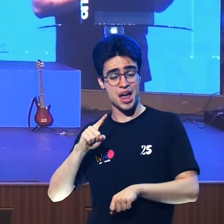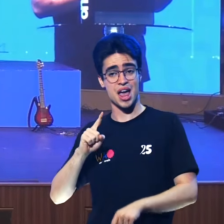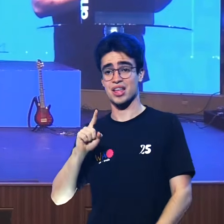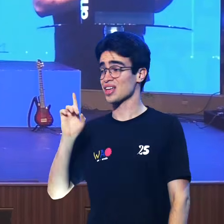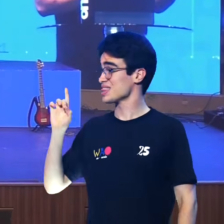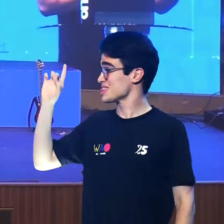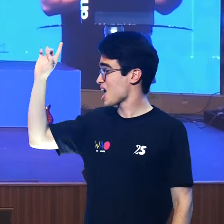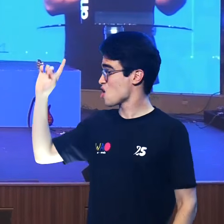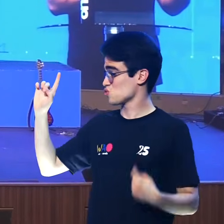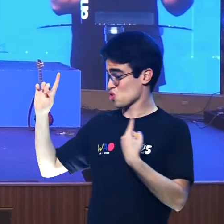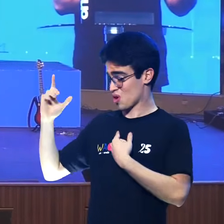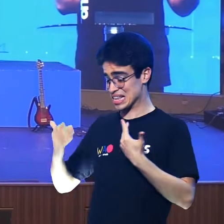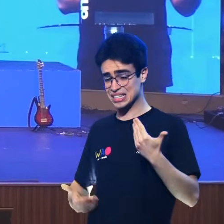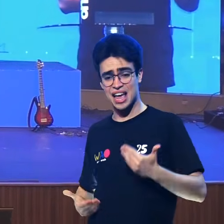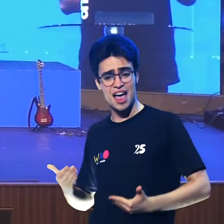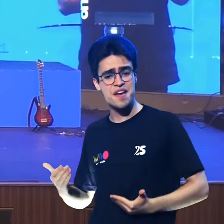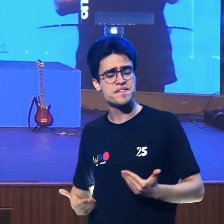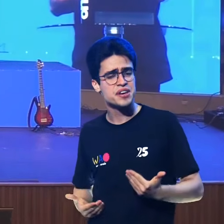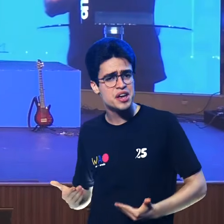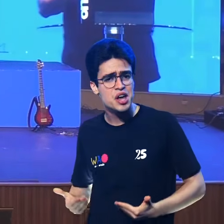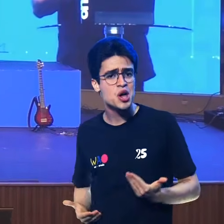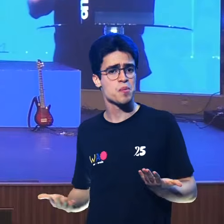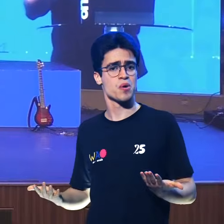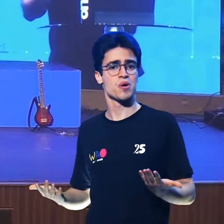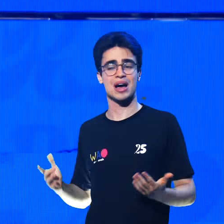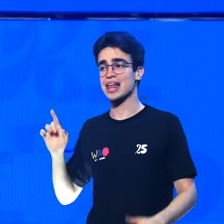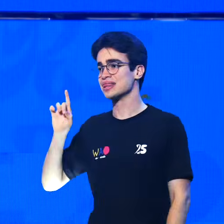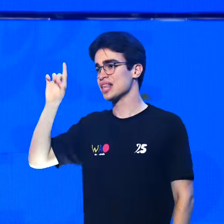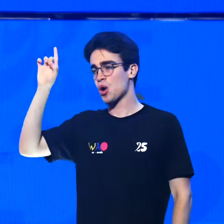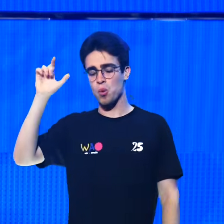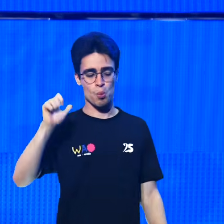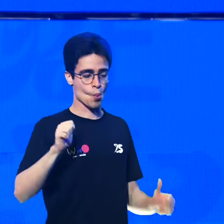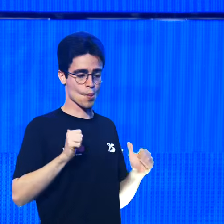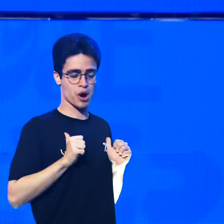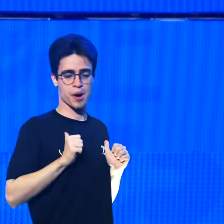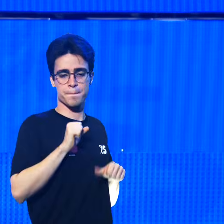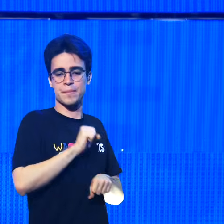a Deus, Deus nunca está parado.